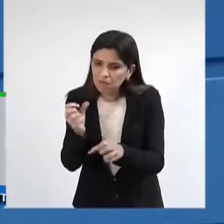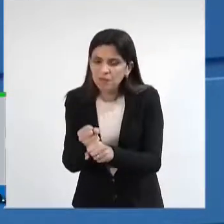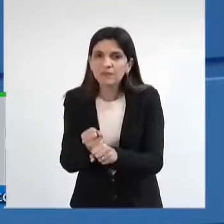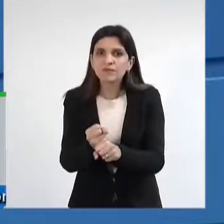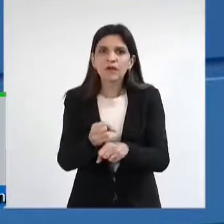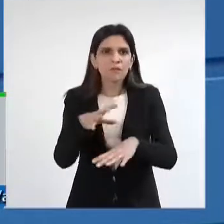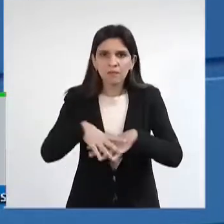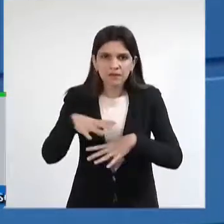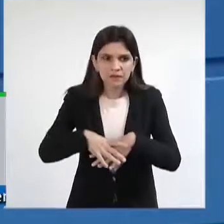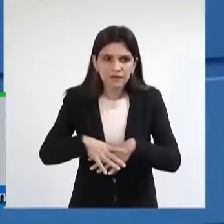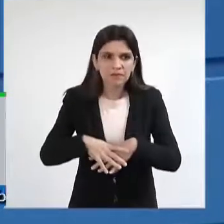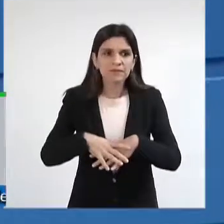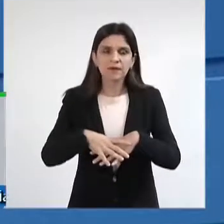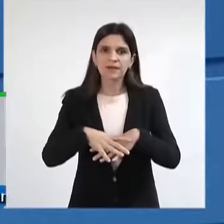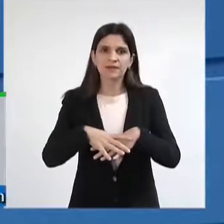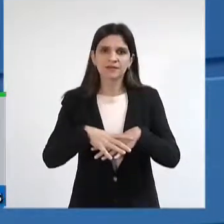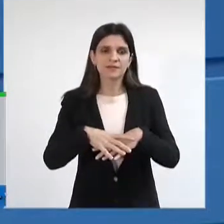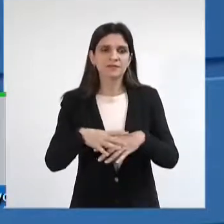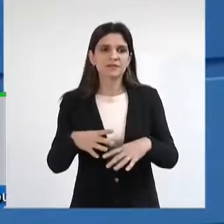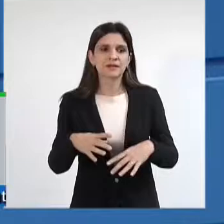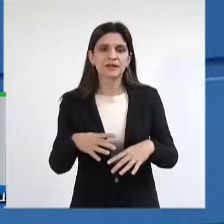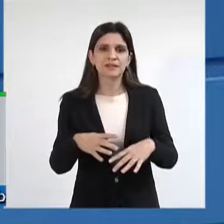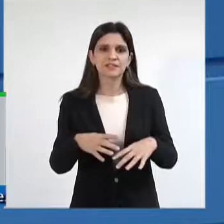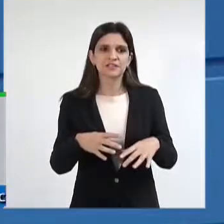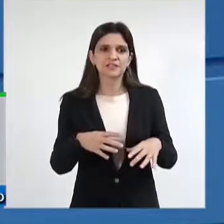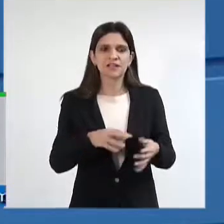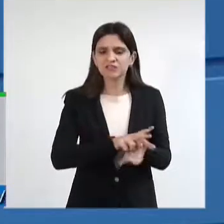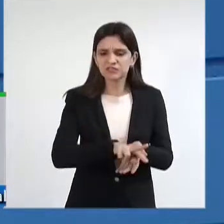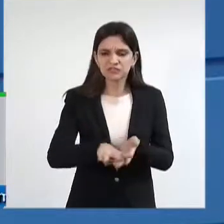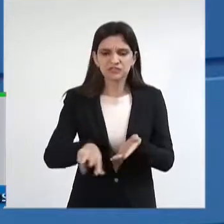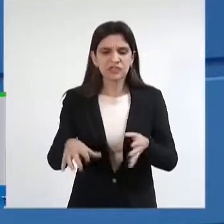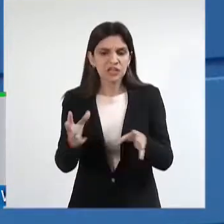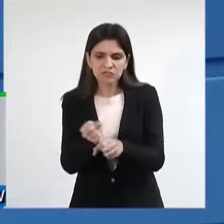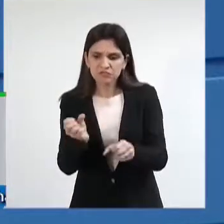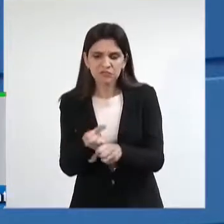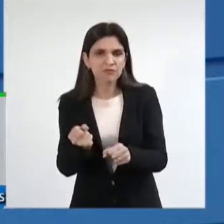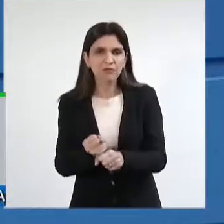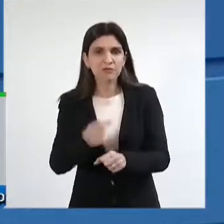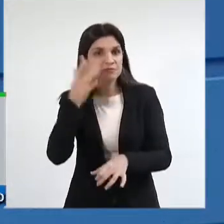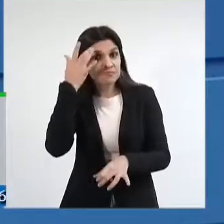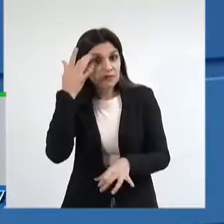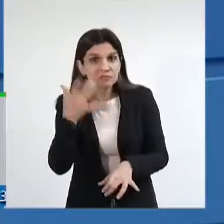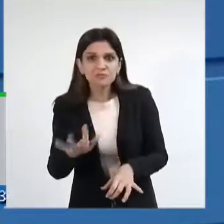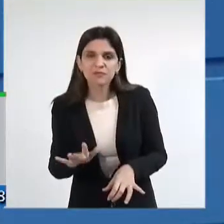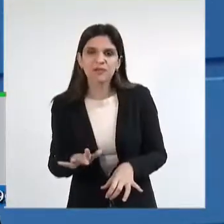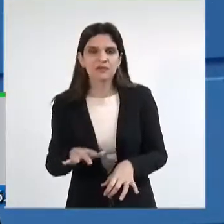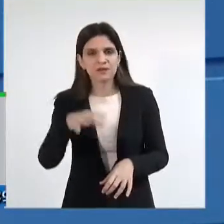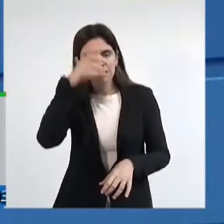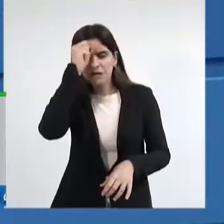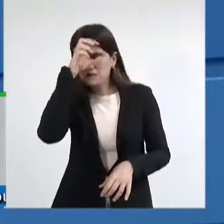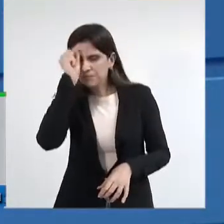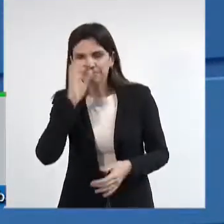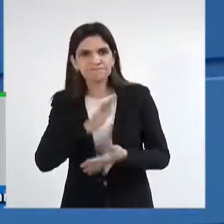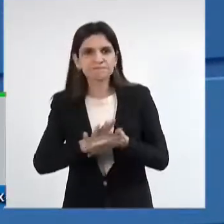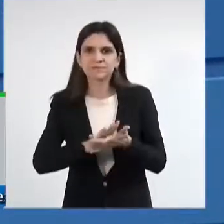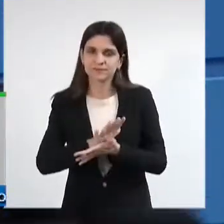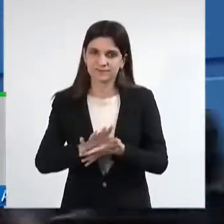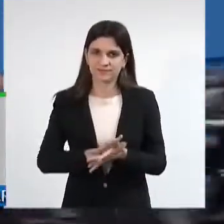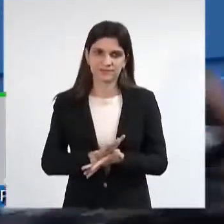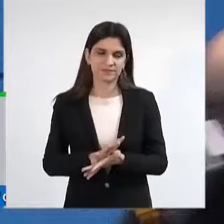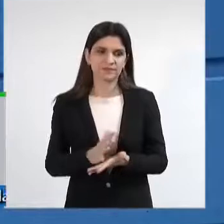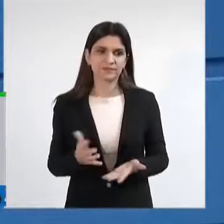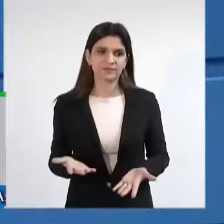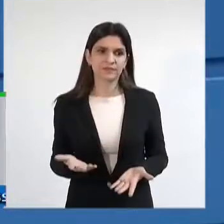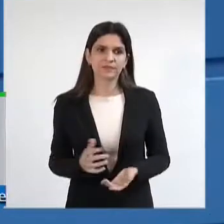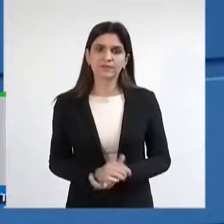cubicar uma tora, raiz quadrada, regra de 3, não sabe, porque não aprendeu. Nosso tempo era outro tempo. E o tempo, pelo que